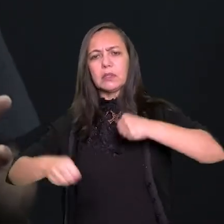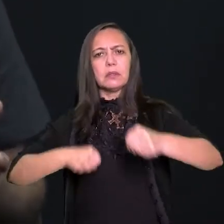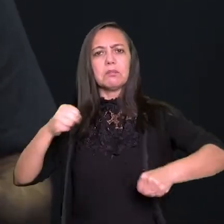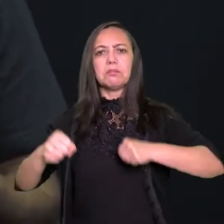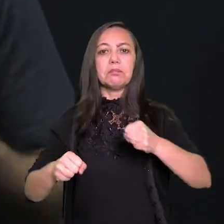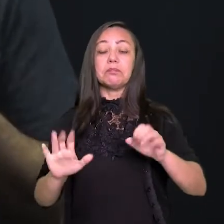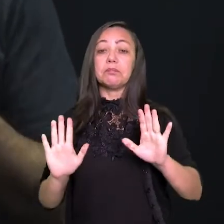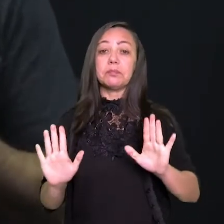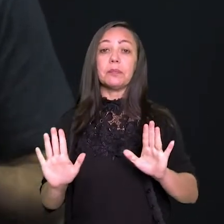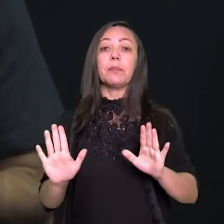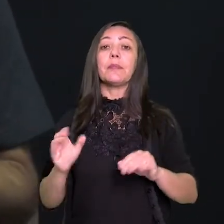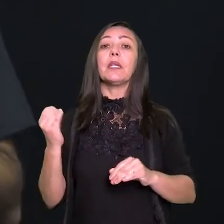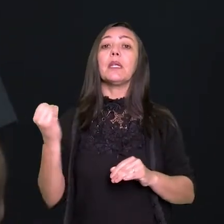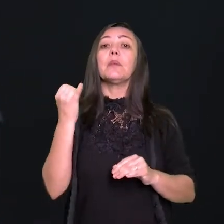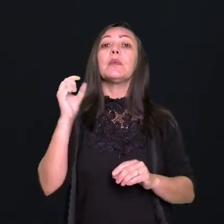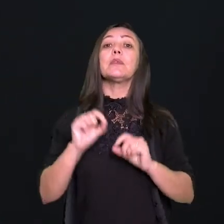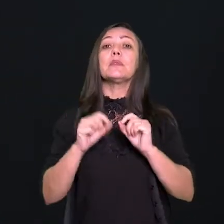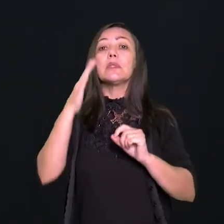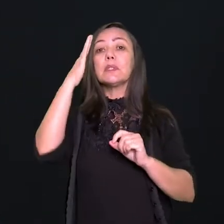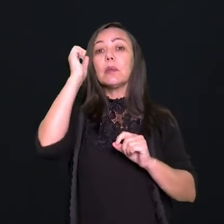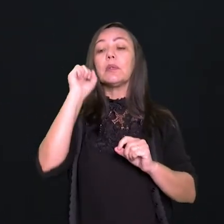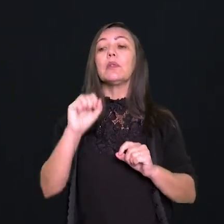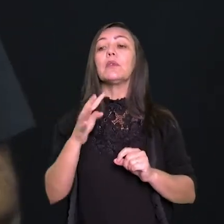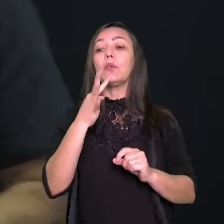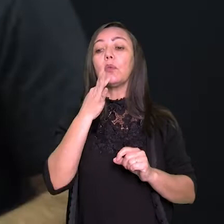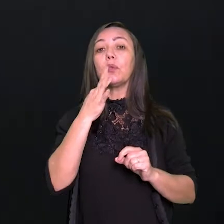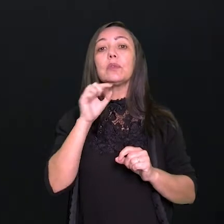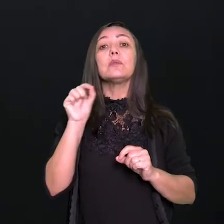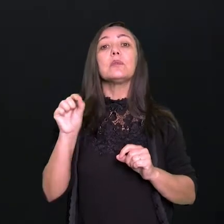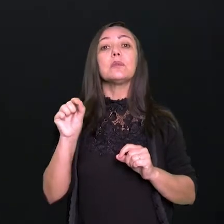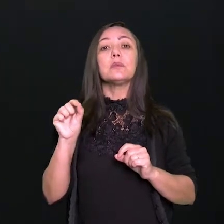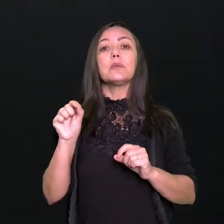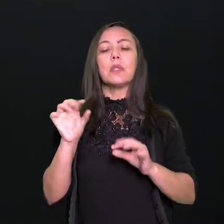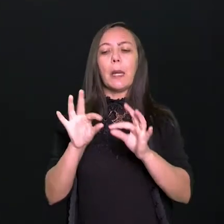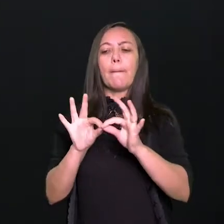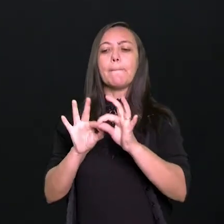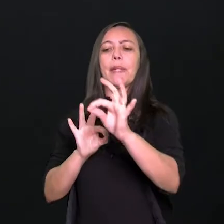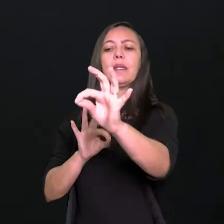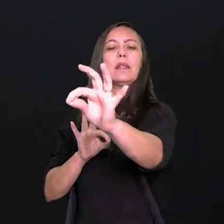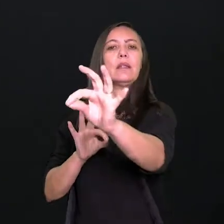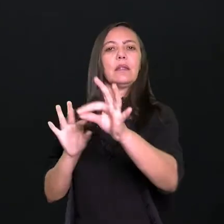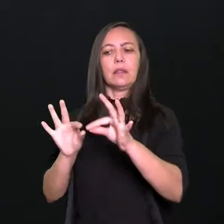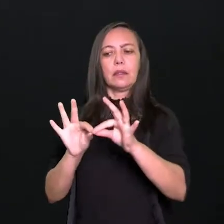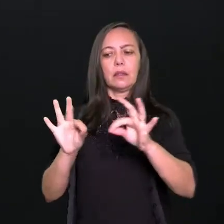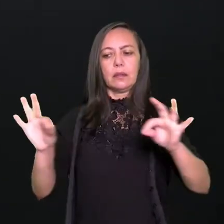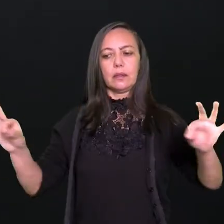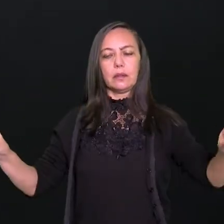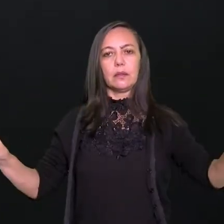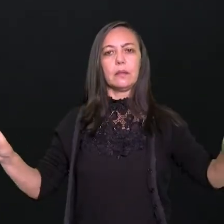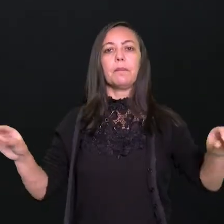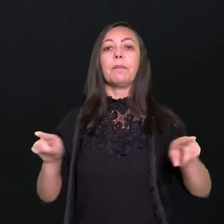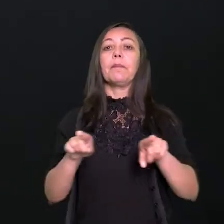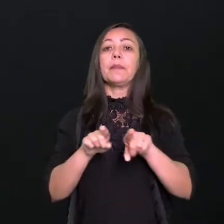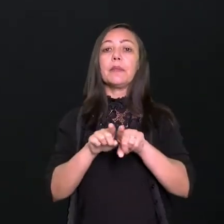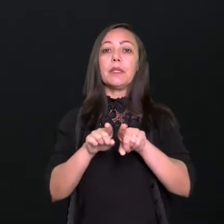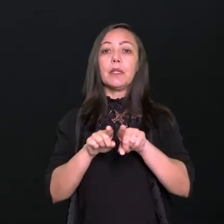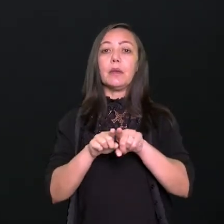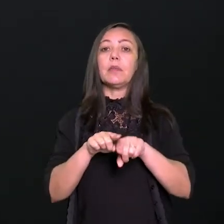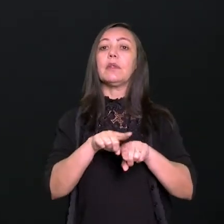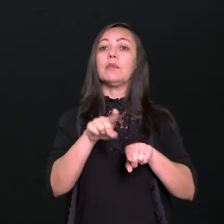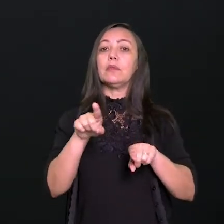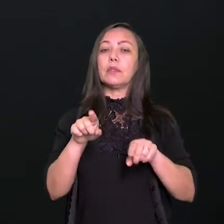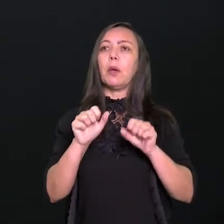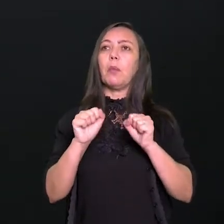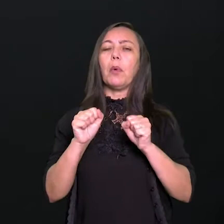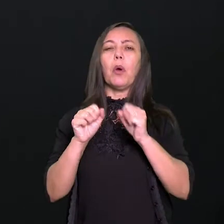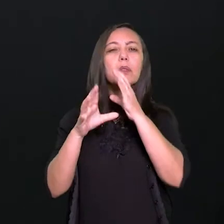tanto faz. É necessário que você tenha esse conhecimento das medidas de comprimento. Além disso, também